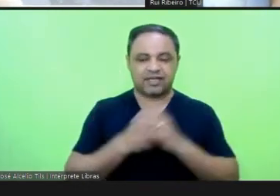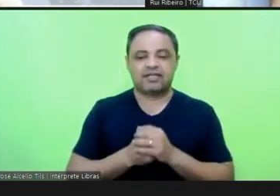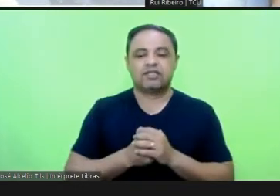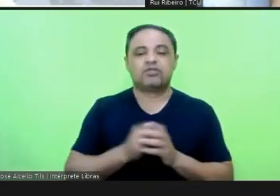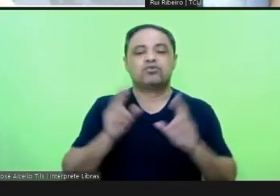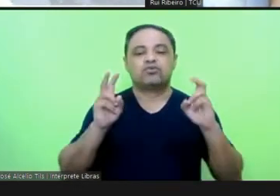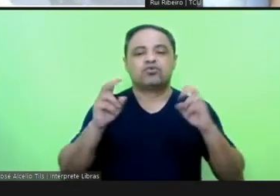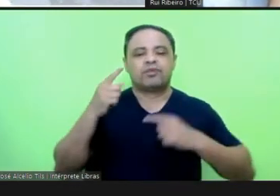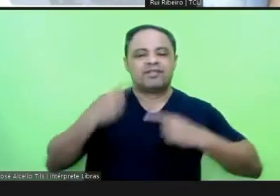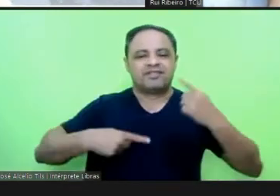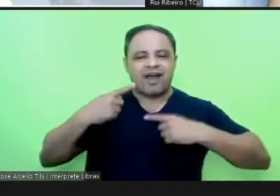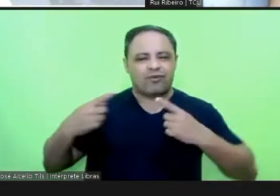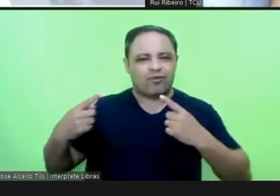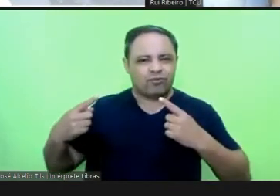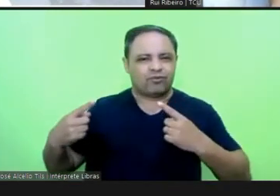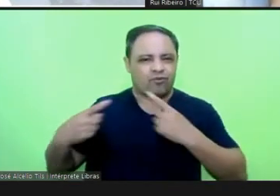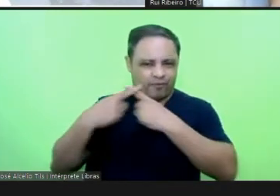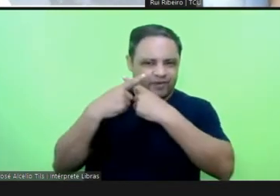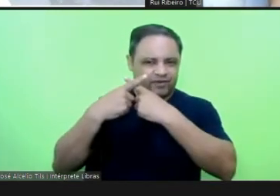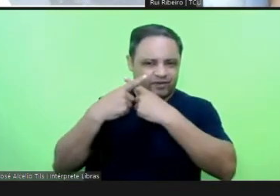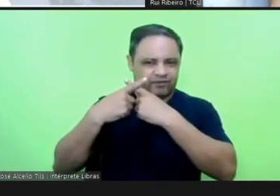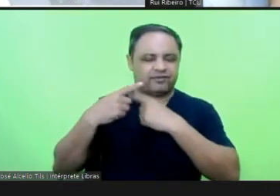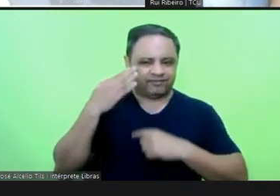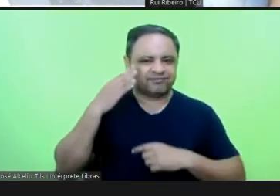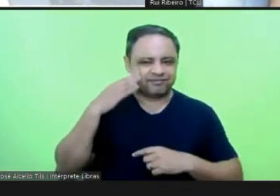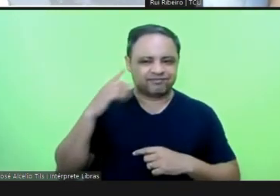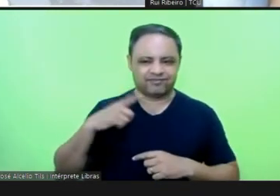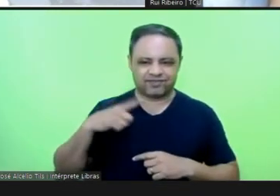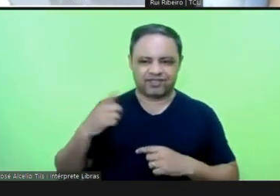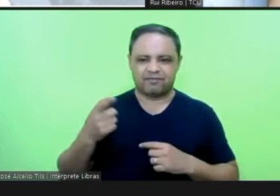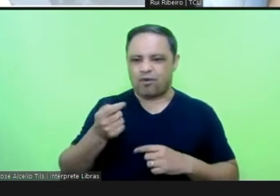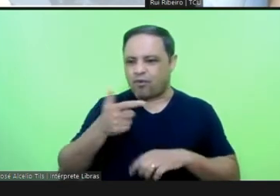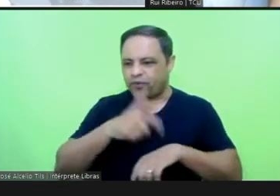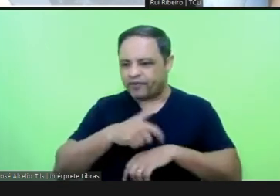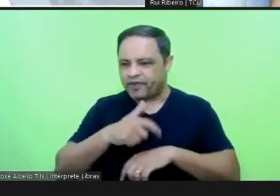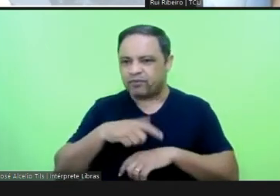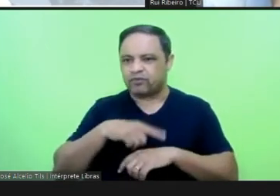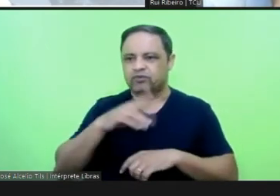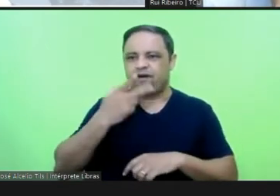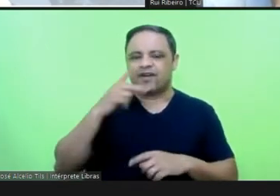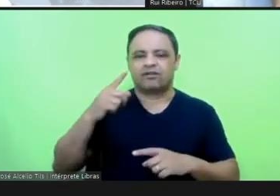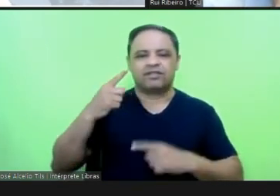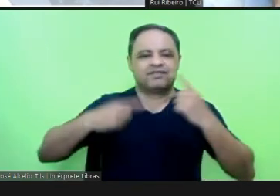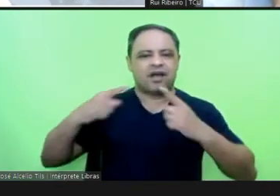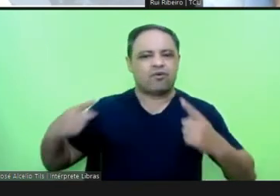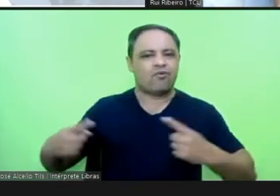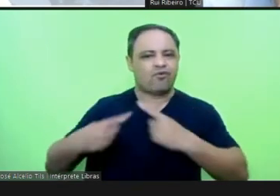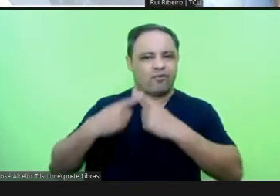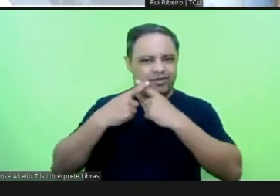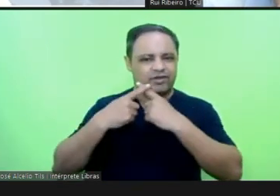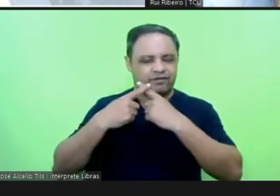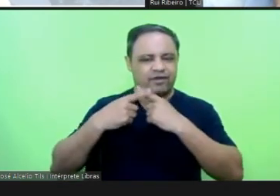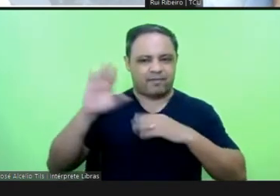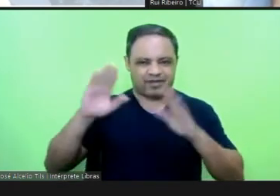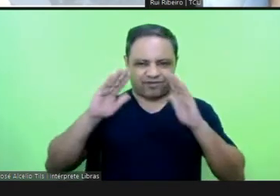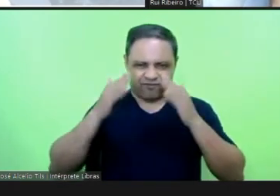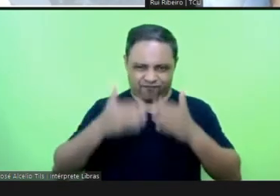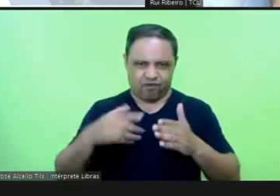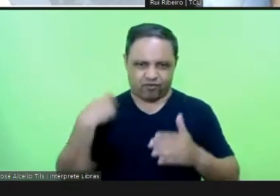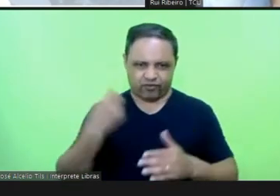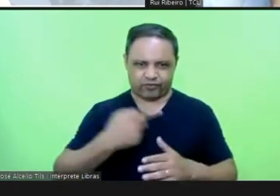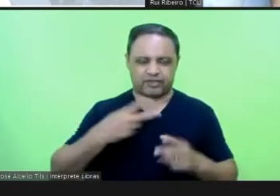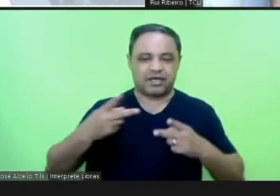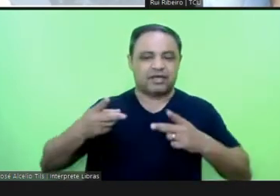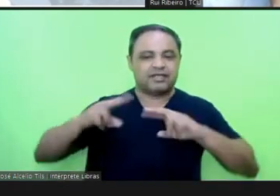diálogo competitivo, a gente também não quer esgotar o tempo só em falando de diálogo competitivo, tem muito mais outros tópicos, né, para a gente explorar,